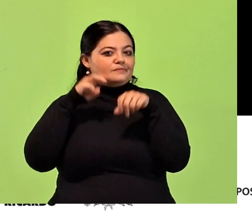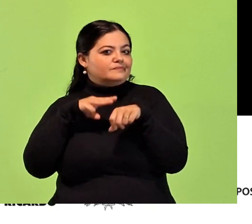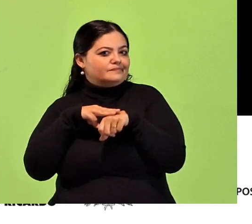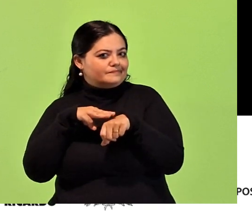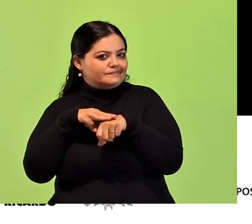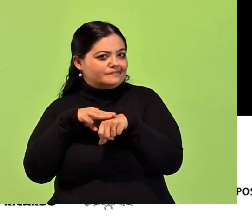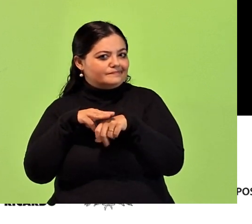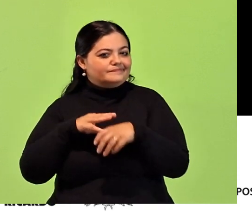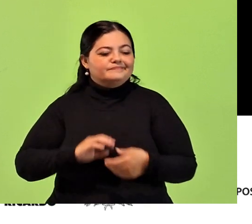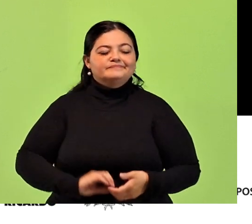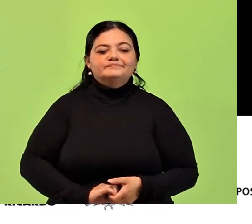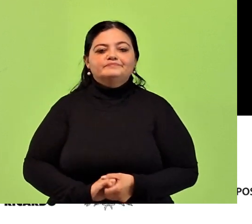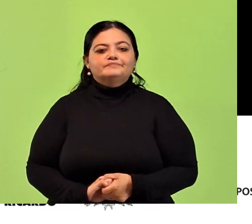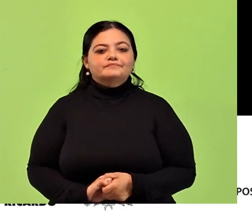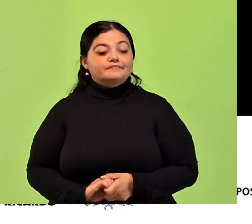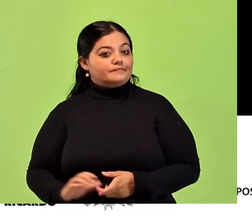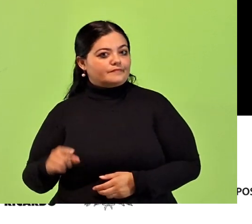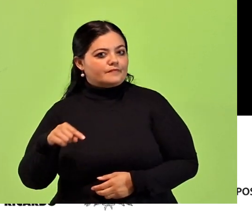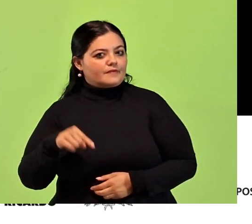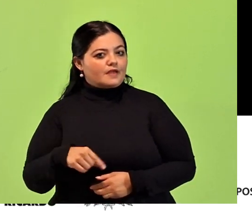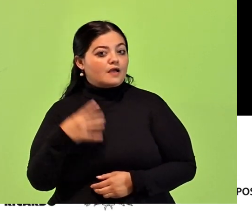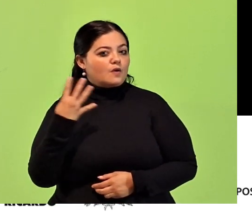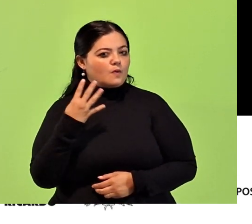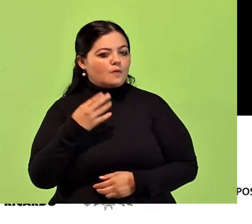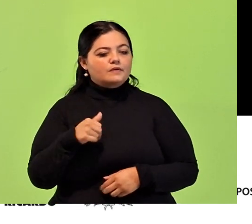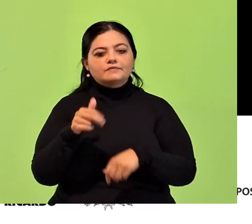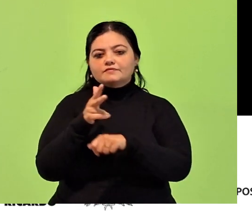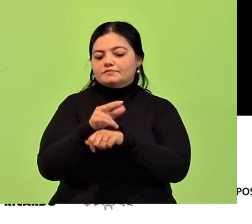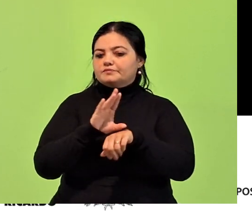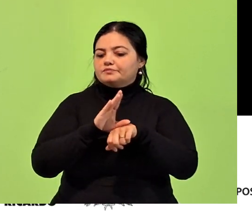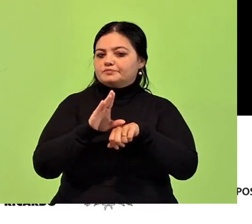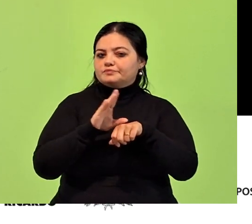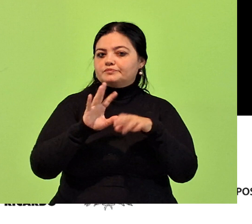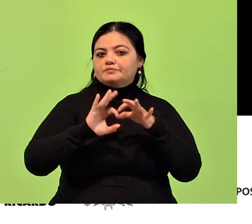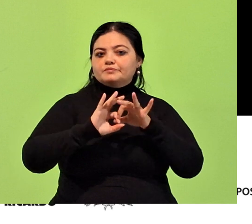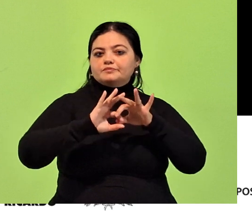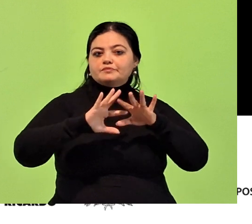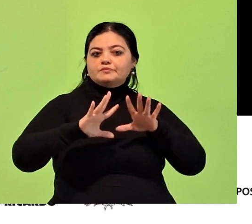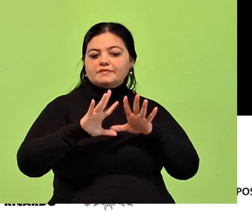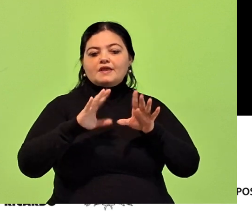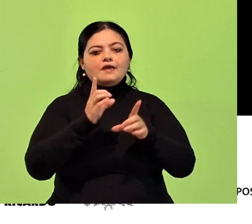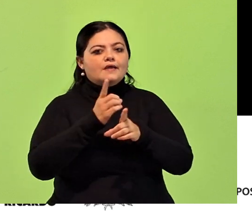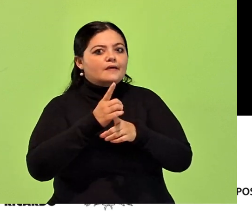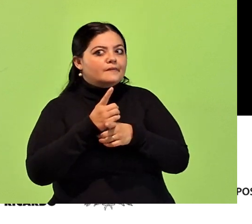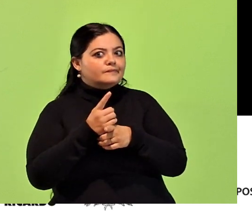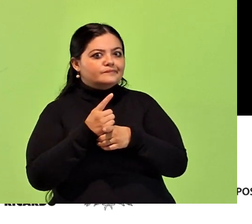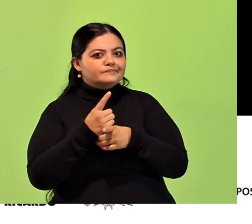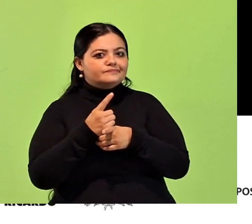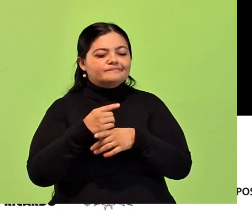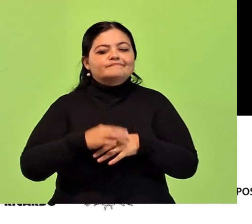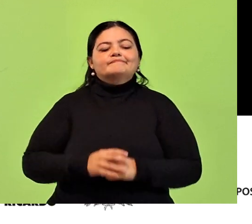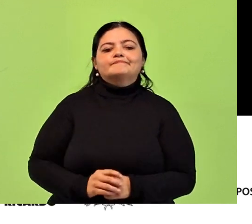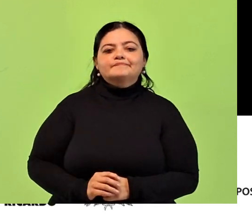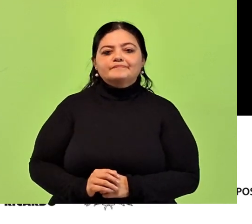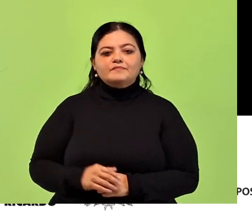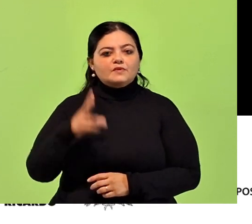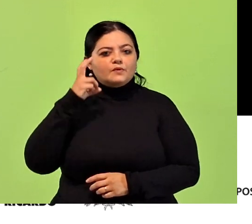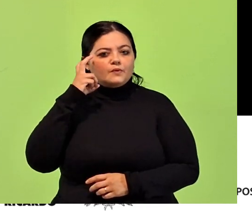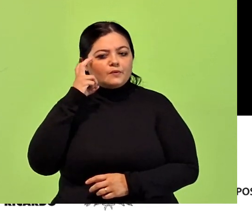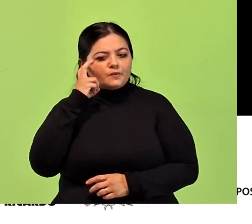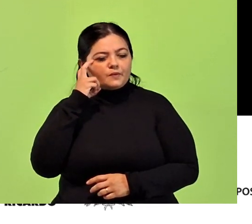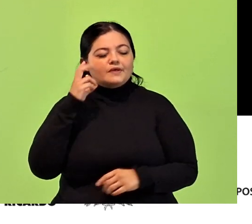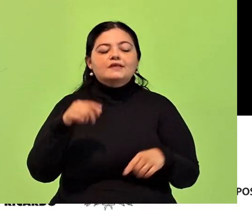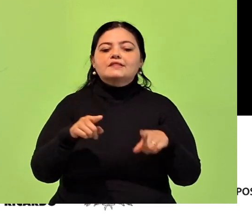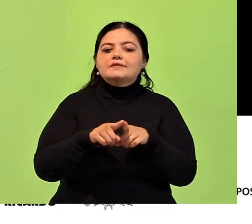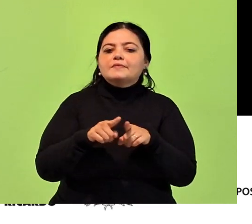castanho escuros. Essa é a quarta videoaula do curso livre O Anti-Herói na Cultura Marginal. Esse curso online é parte